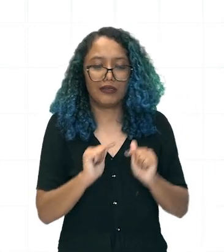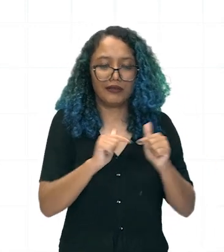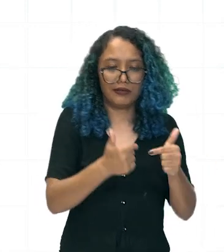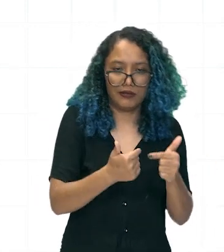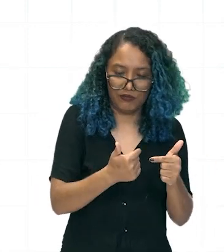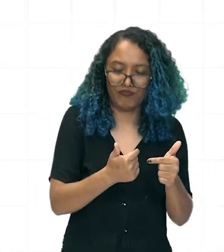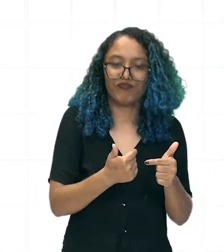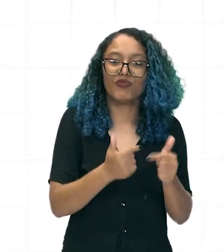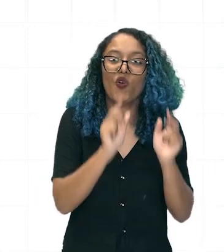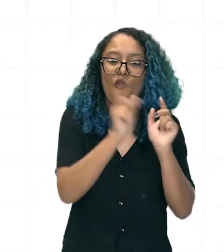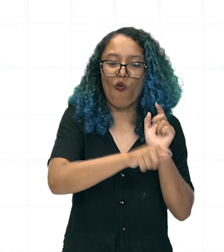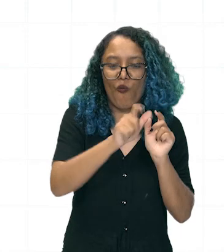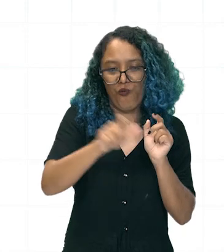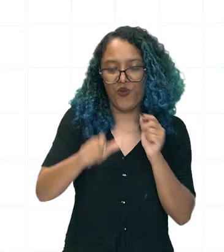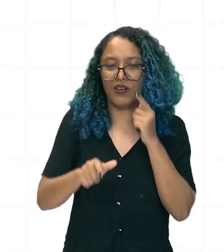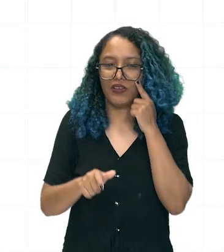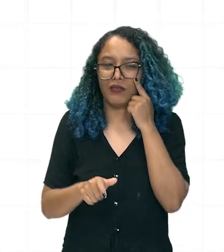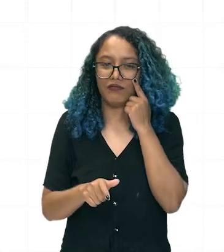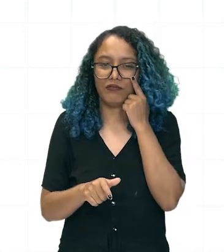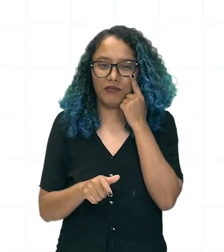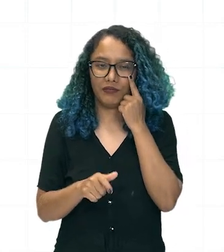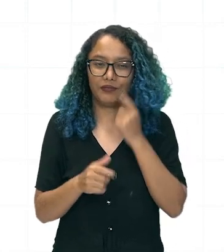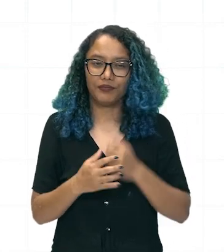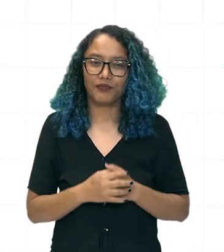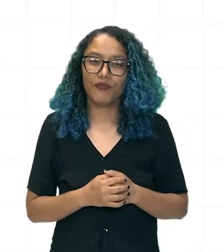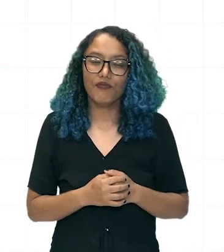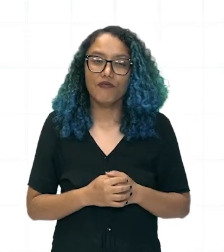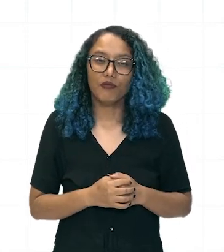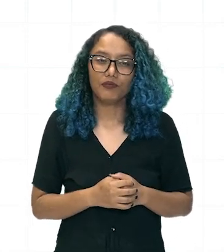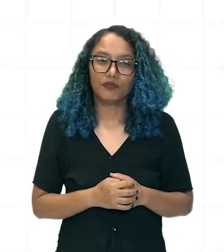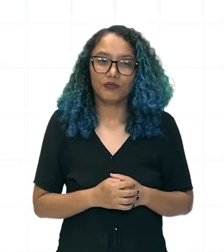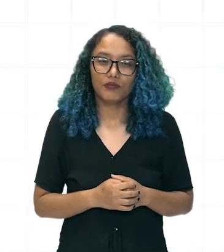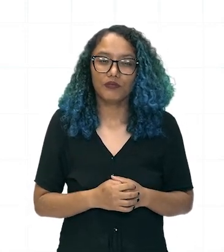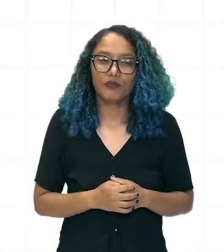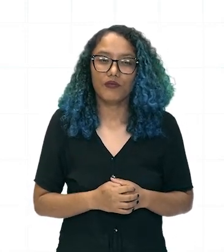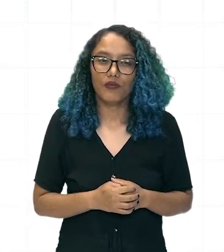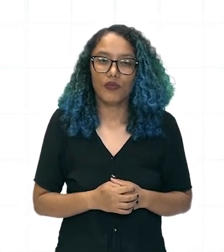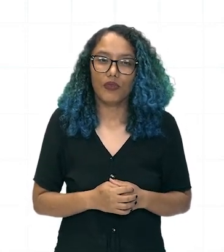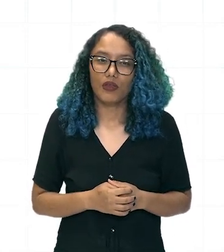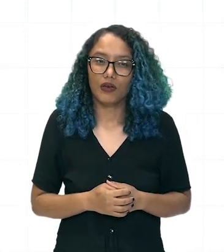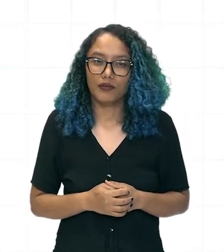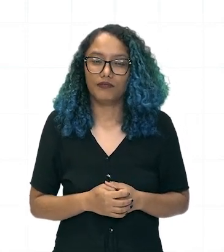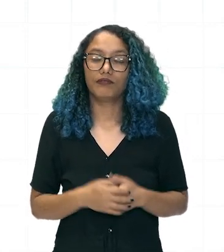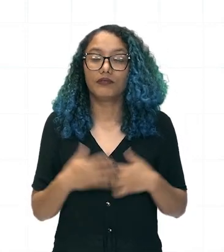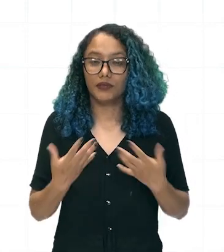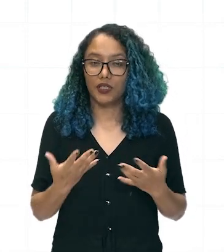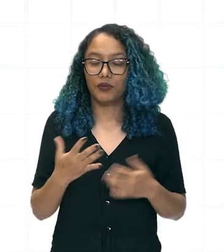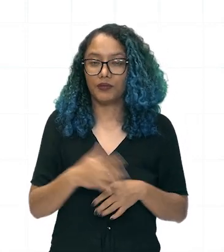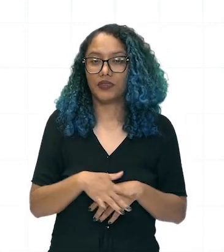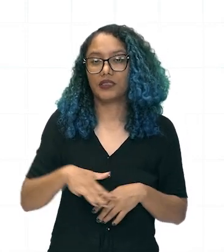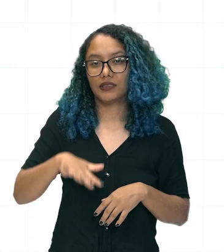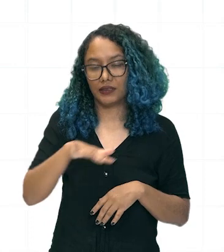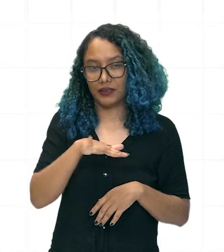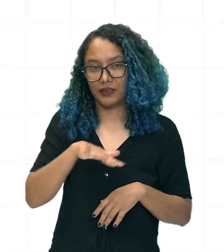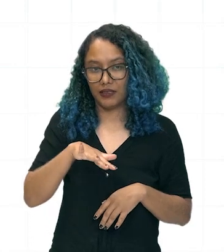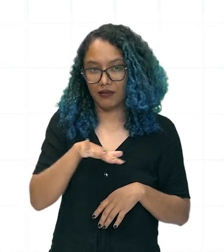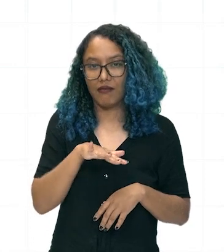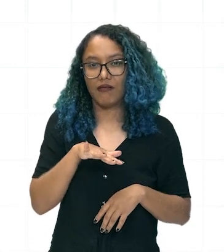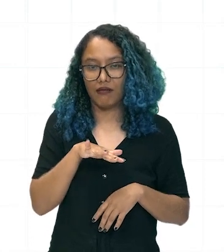exemplo. Então, essa prática aí do desmatamento, do desflorestamento, ela tem